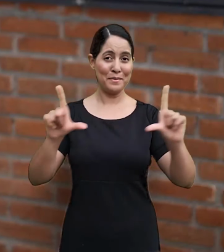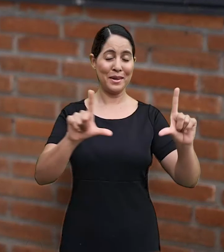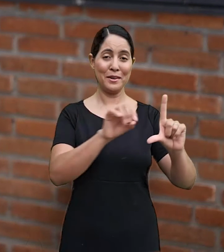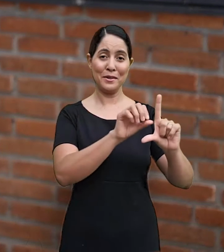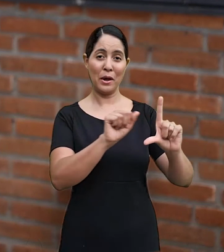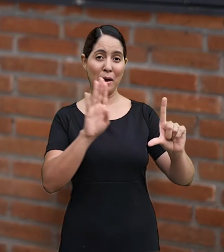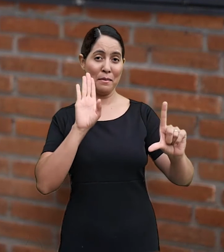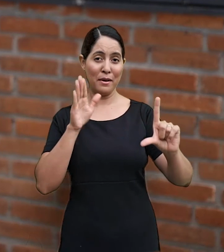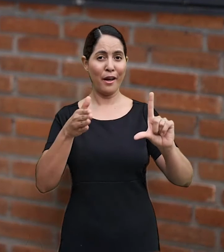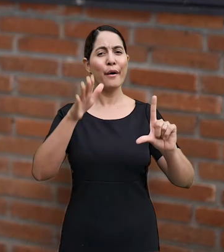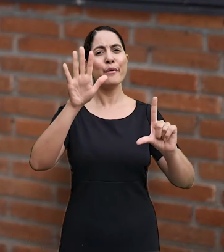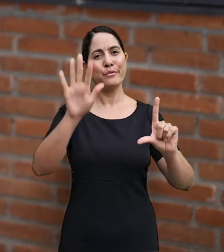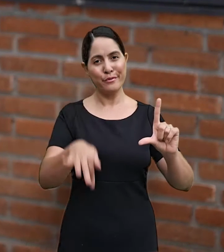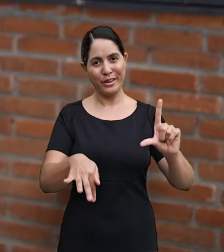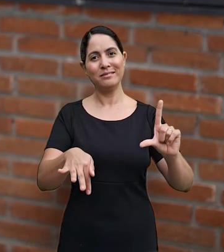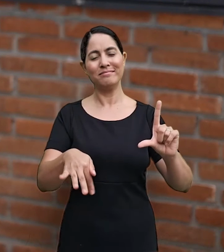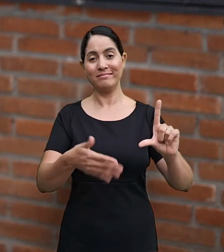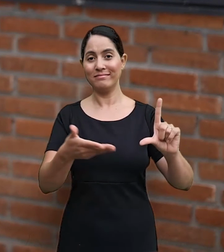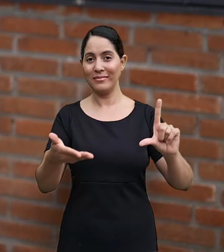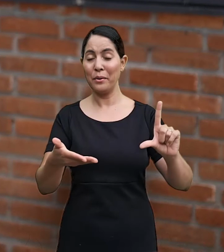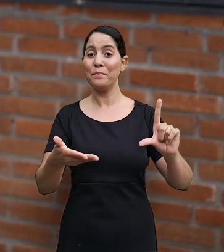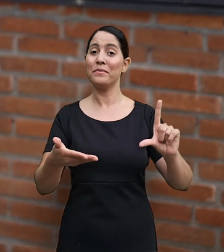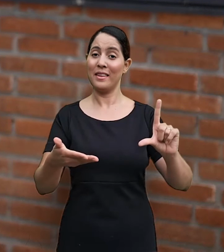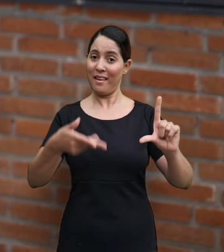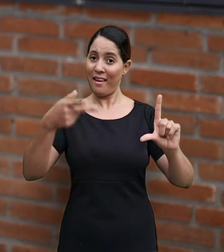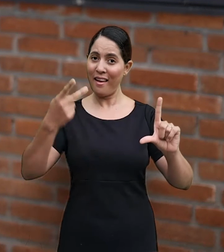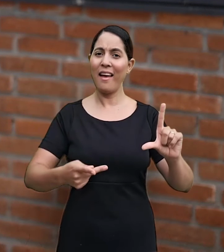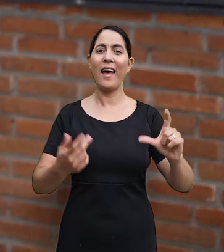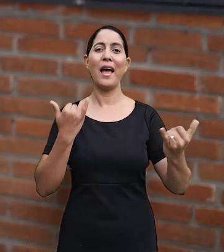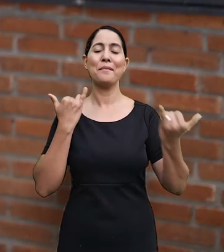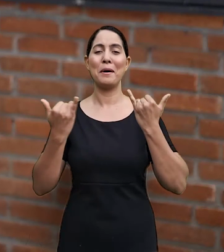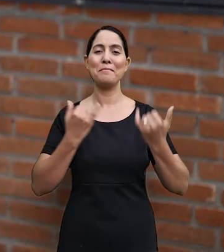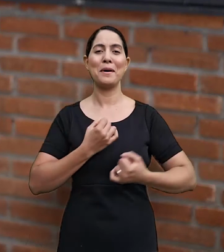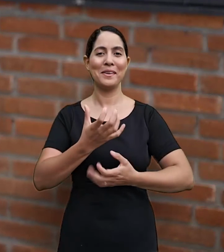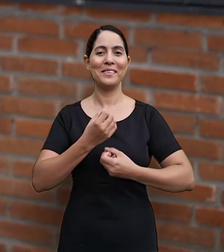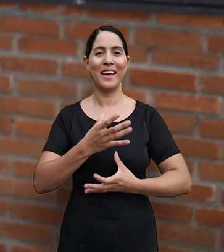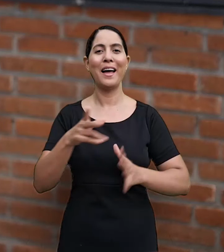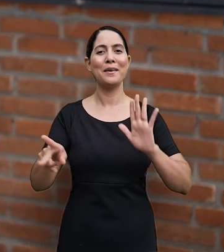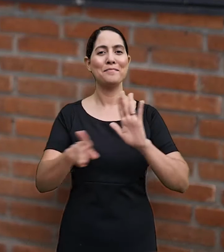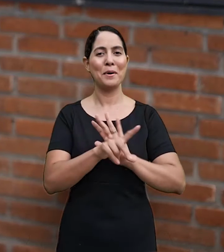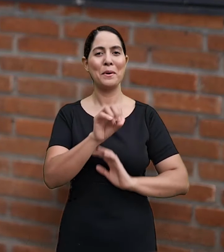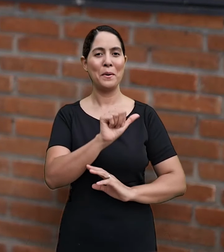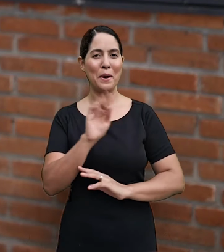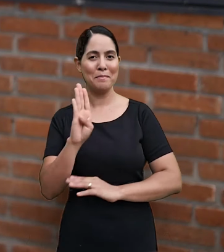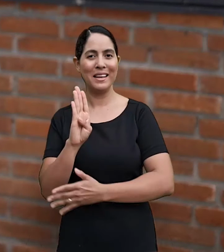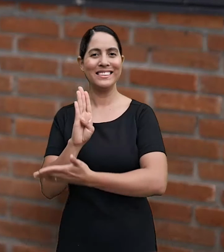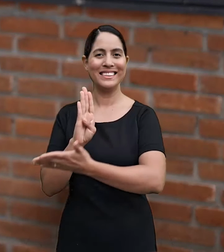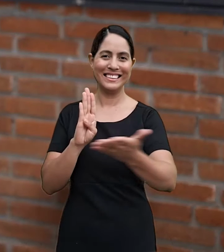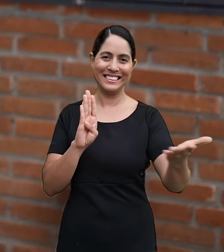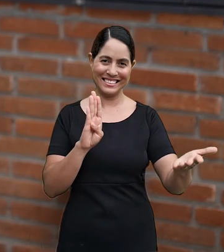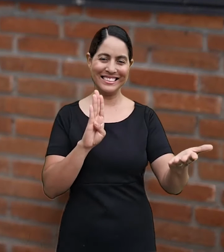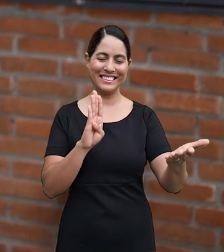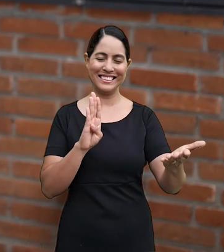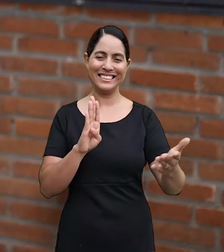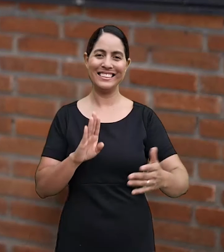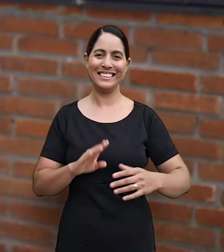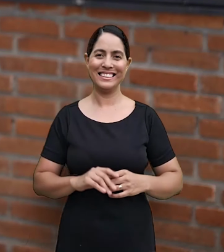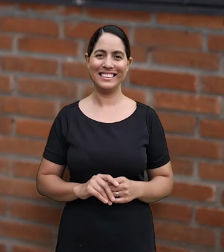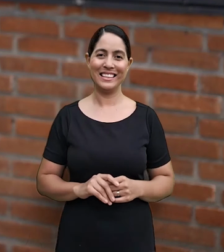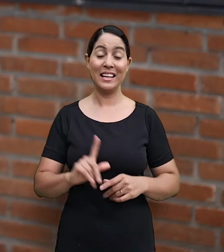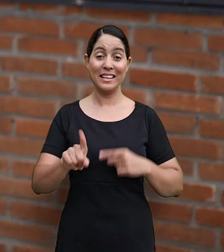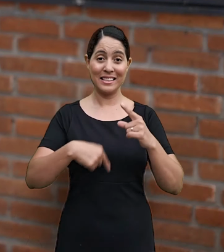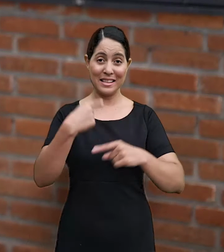O programa desta semana vai ficando por aqui. Pela Ordem é uma produção da OAB Nacional feita com você e